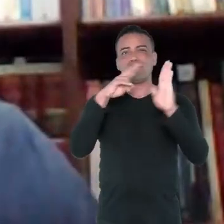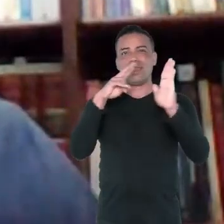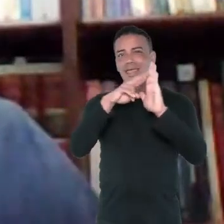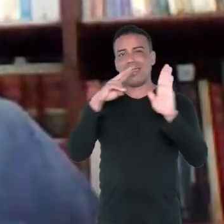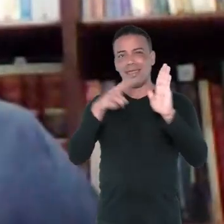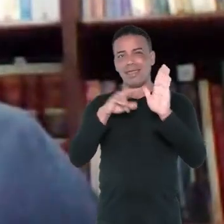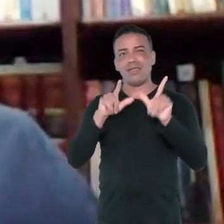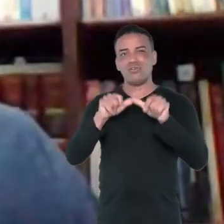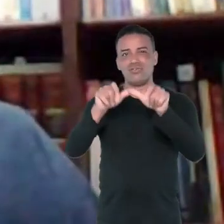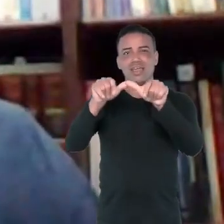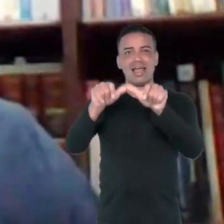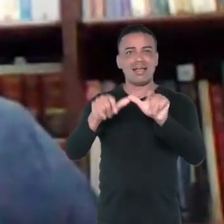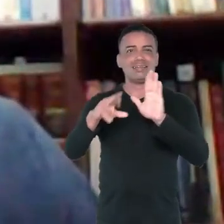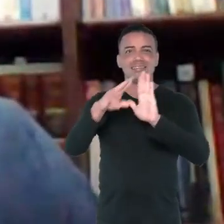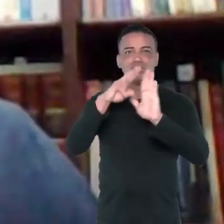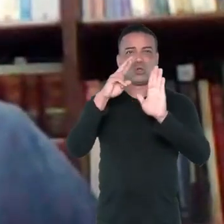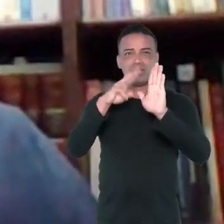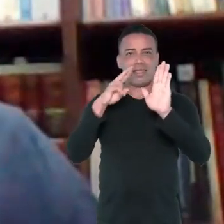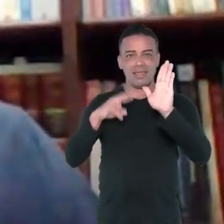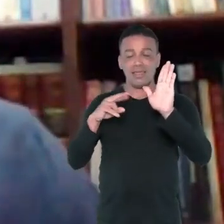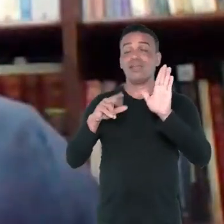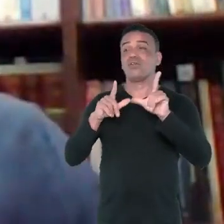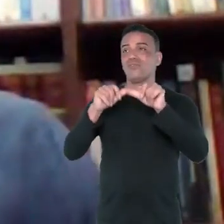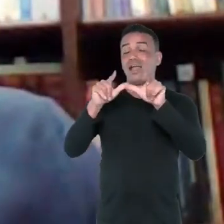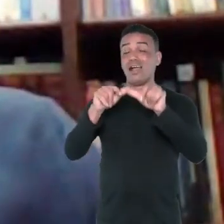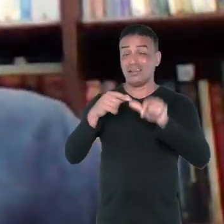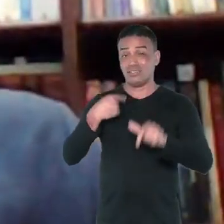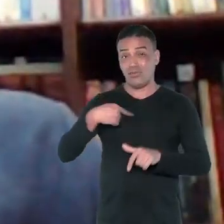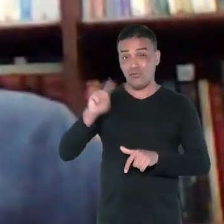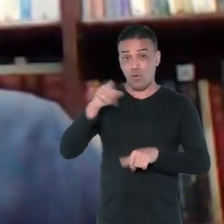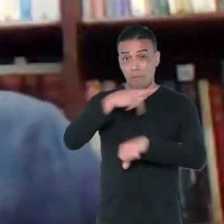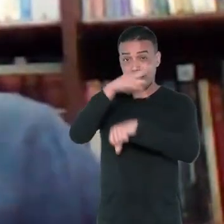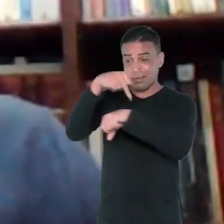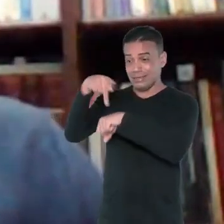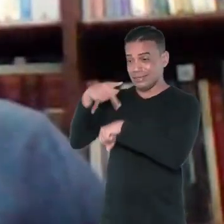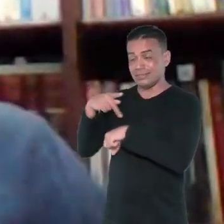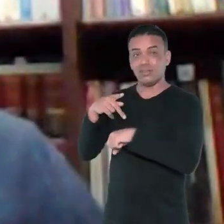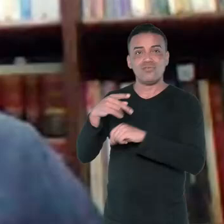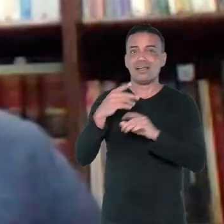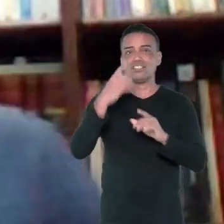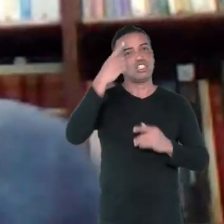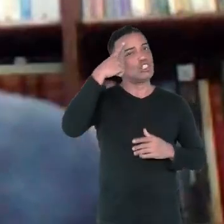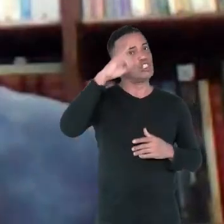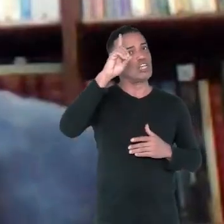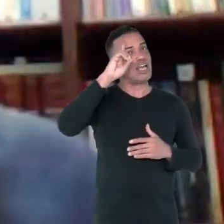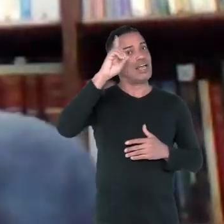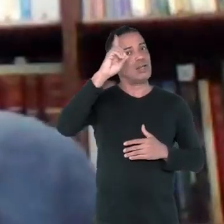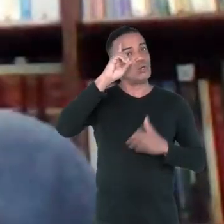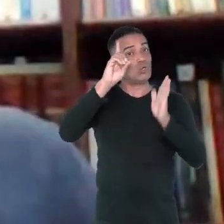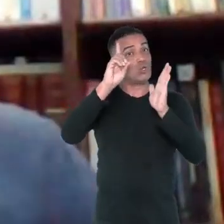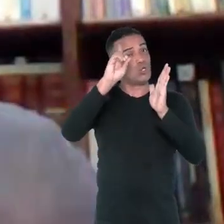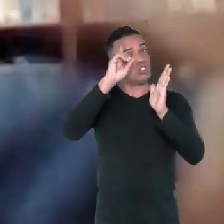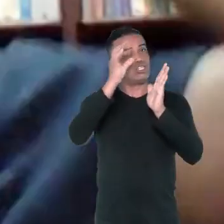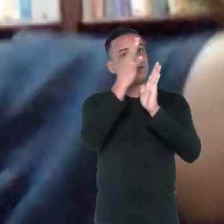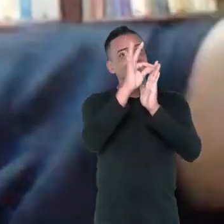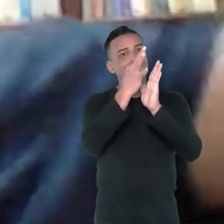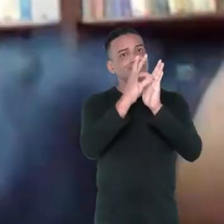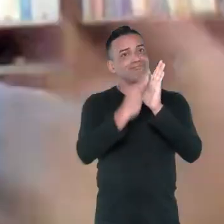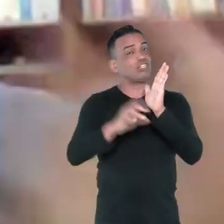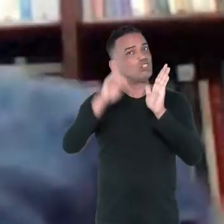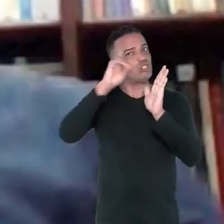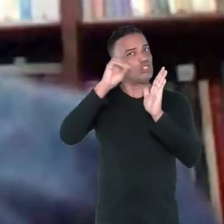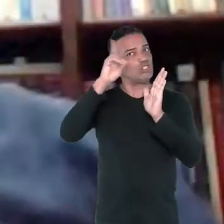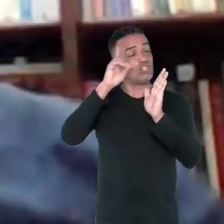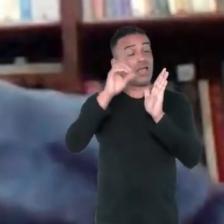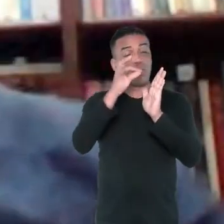atrás, que quase todas as viagens que eu faço para fora do país, eu faço um diário de viagem. Eu peguei